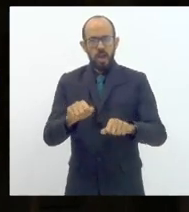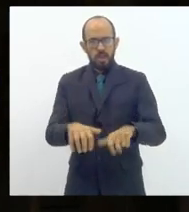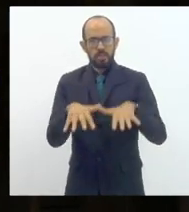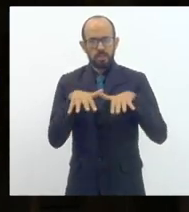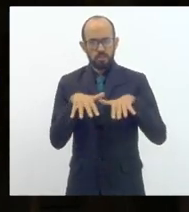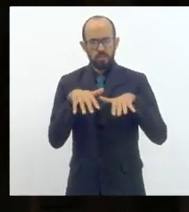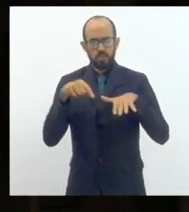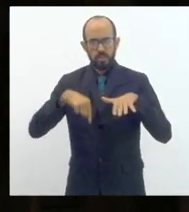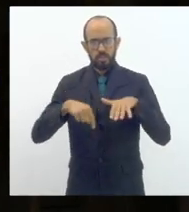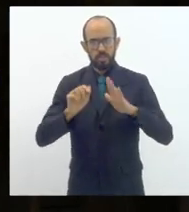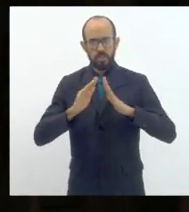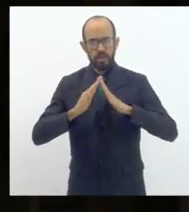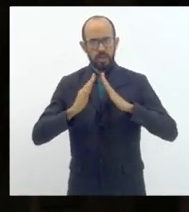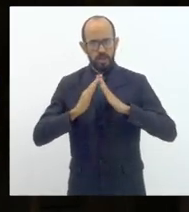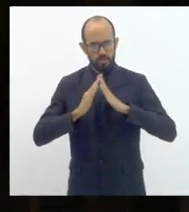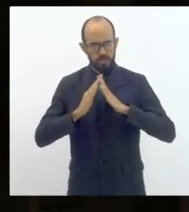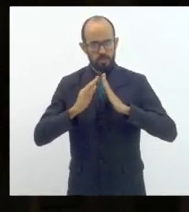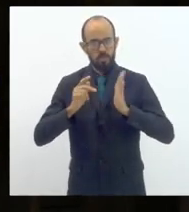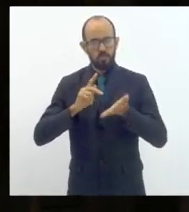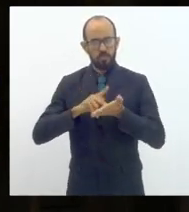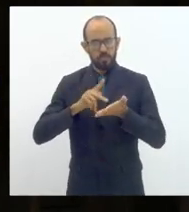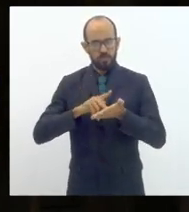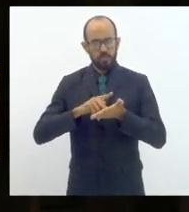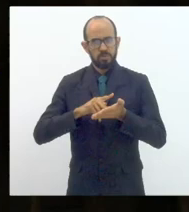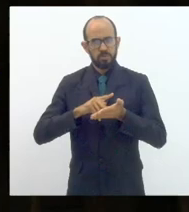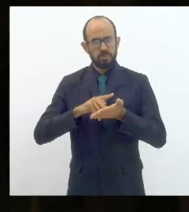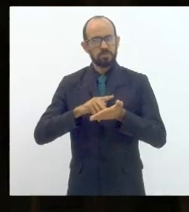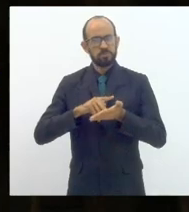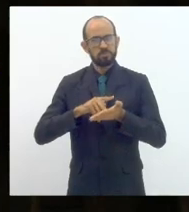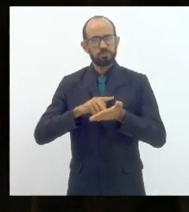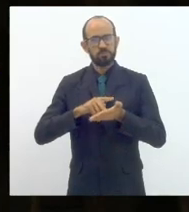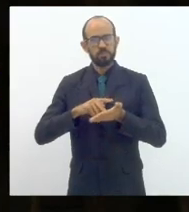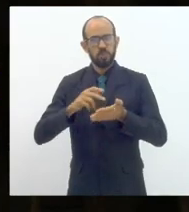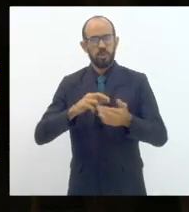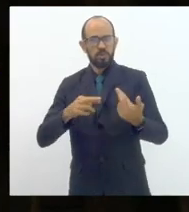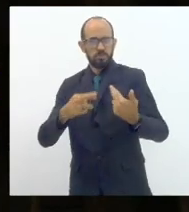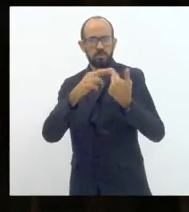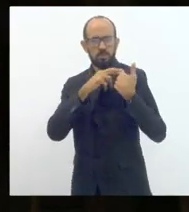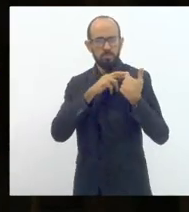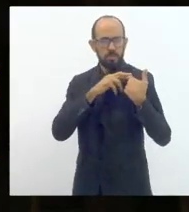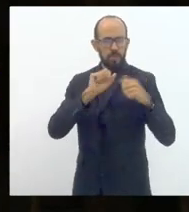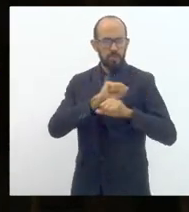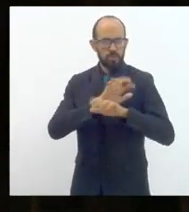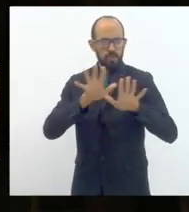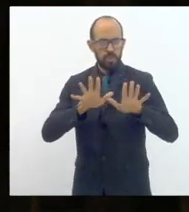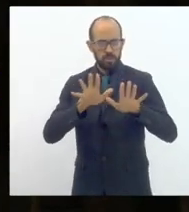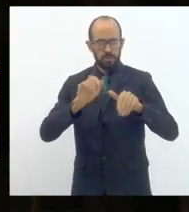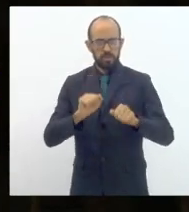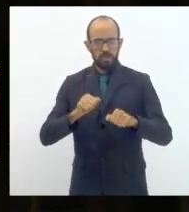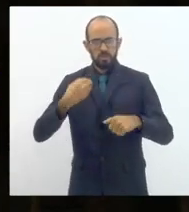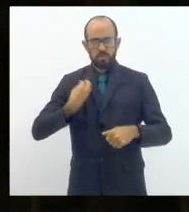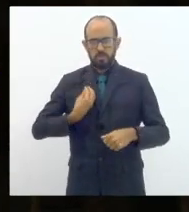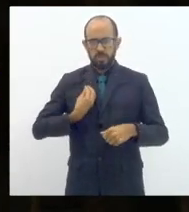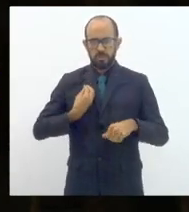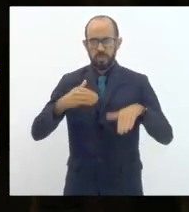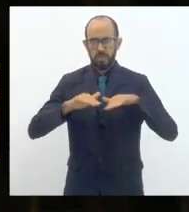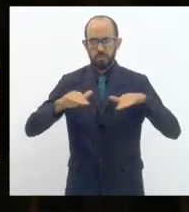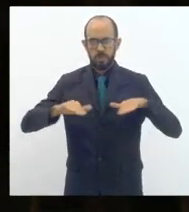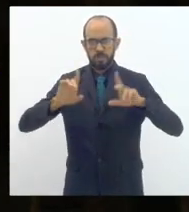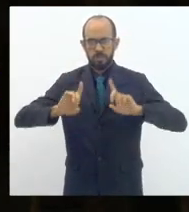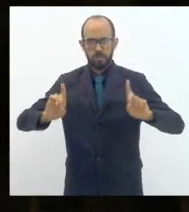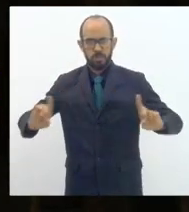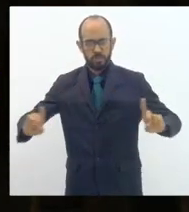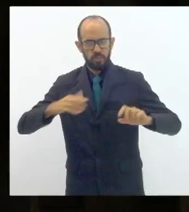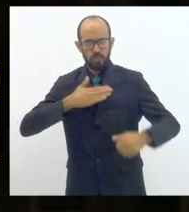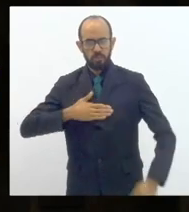total veracidade e honestidade, com grande responsabilidade e transparência. Participar da mesa diretora é um grande